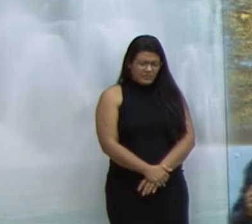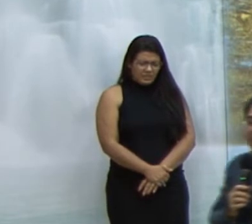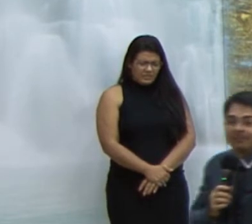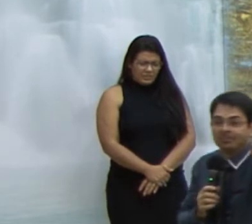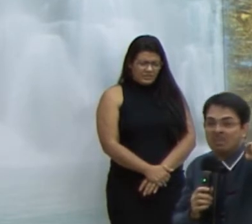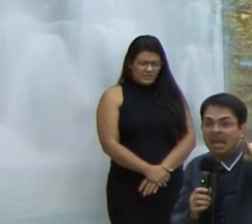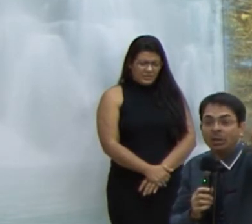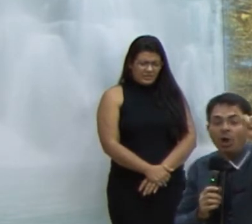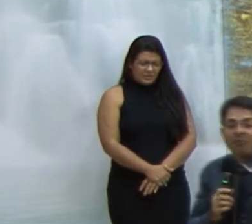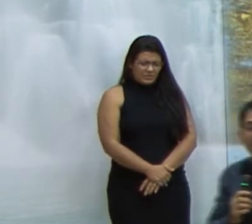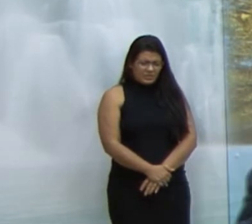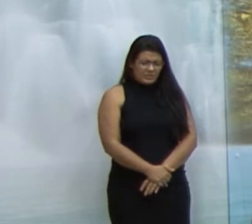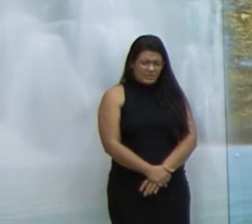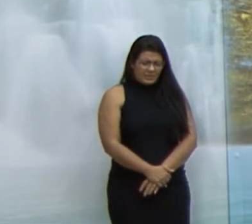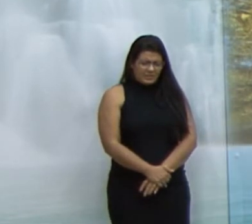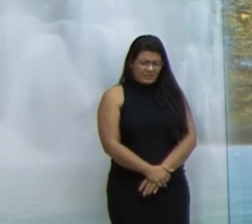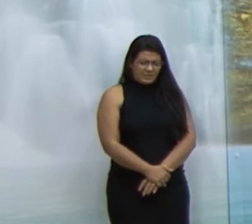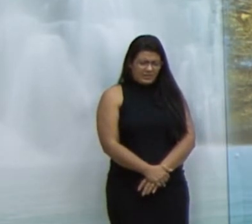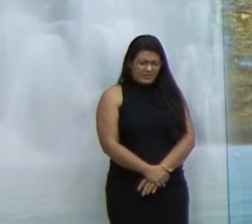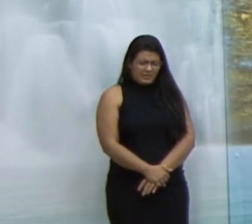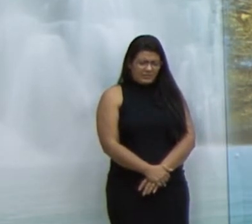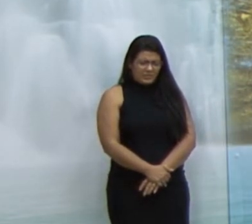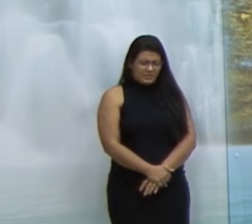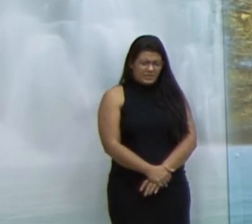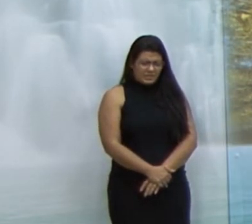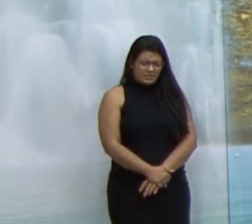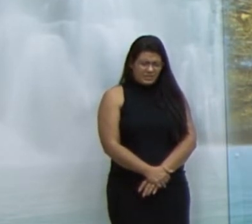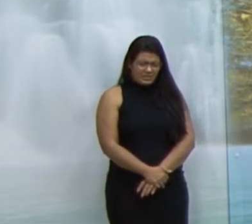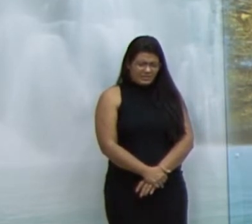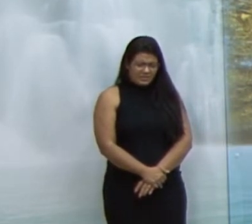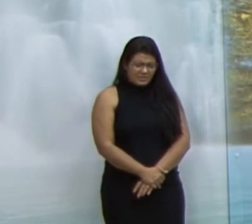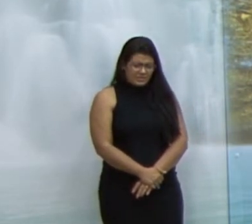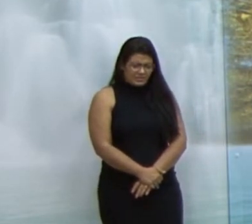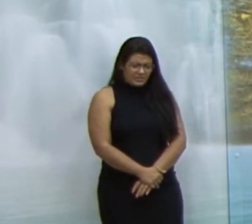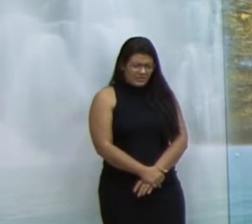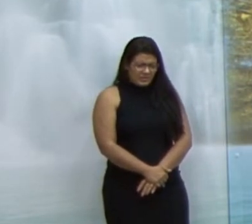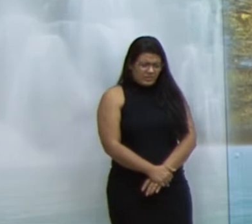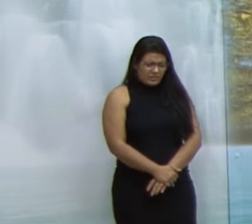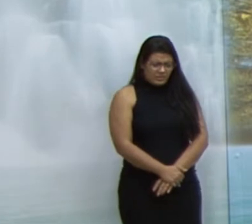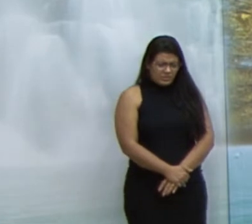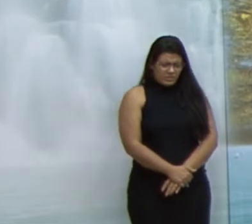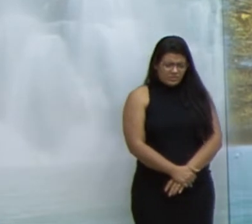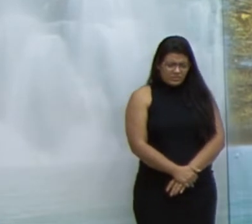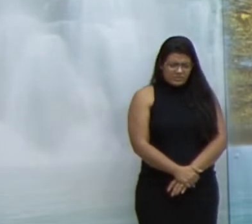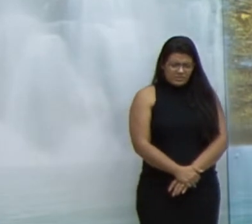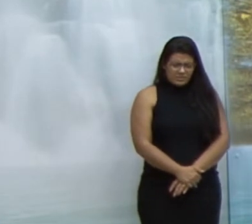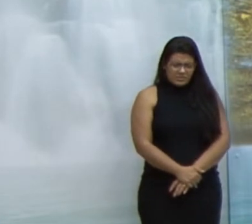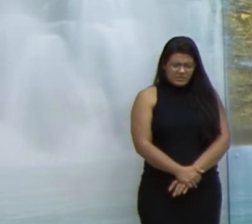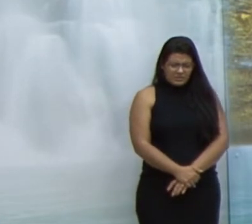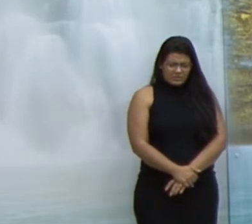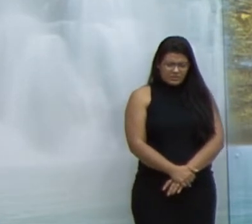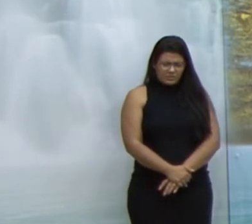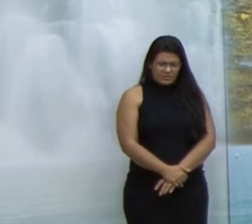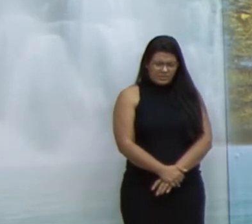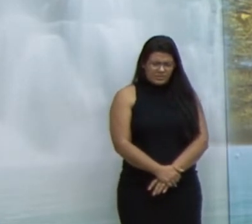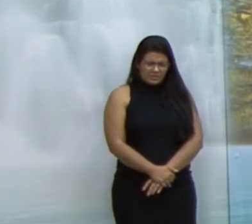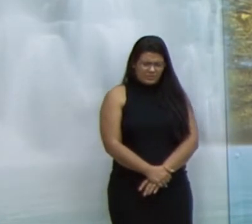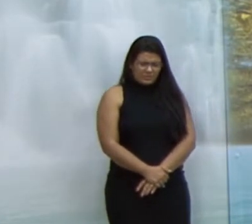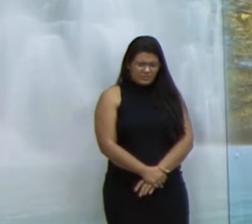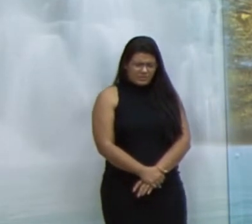a noiva. Noiva não é para ser usada. A noiva já tem um noivo que é Cristo. A noiva é sem